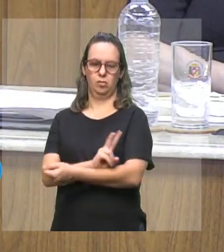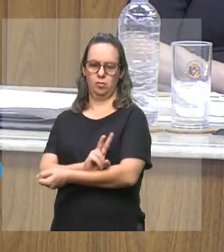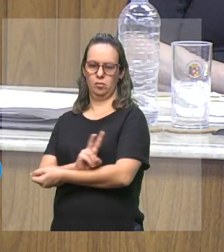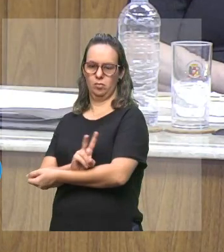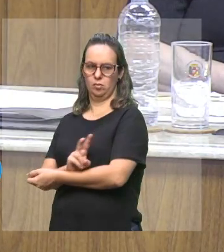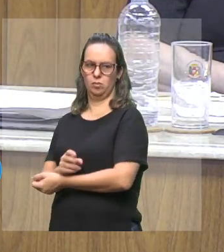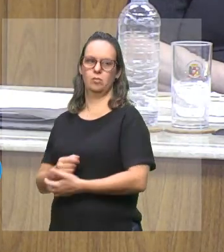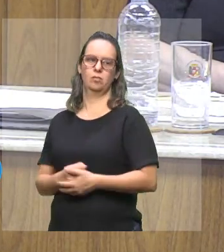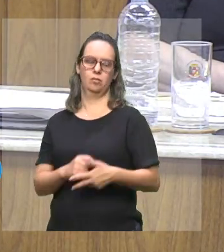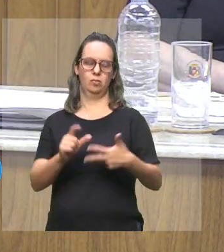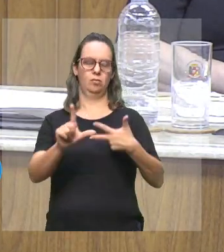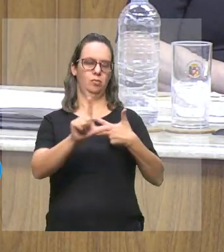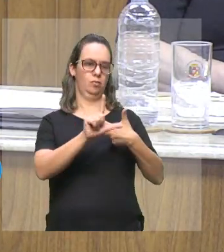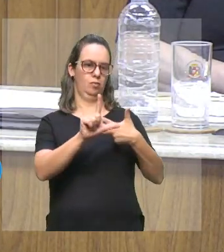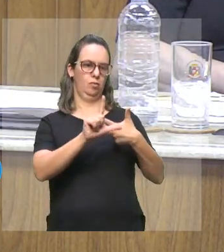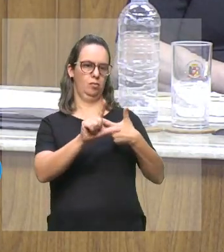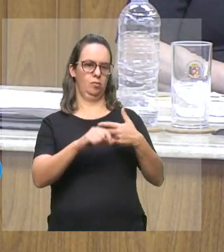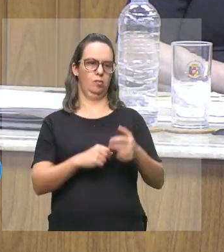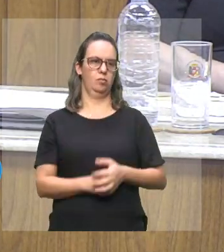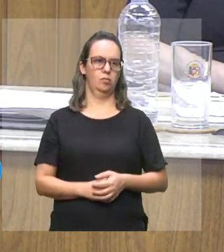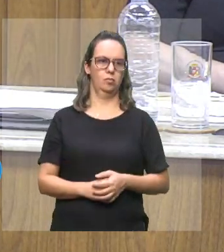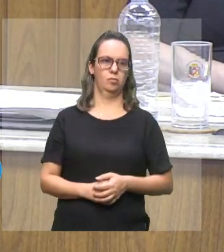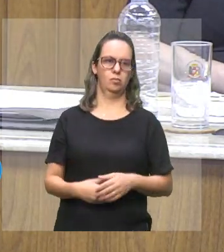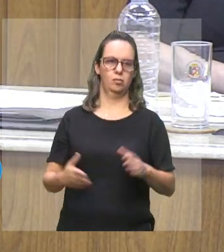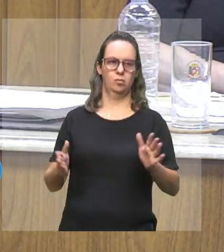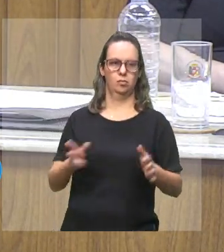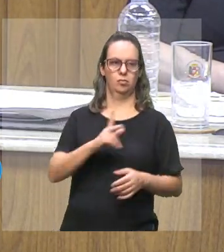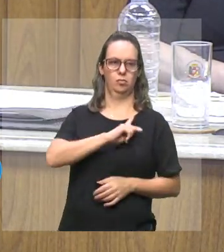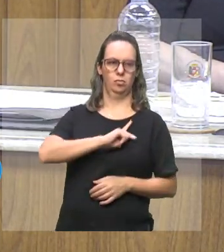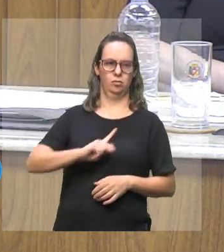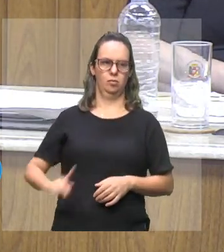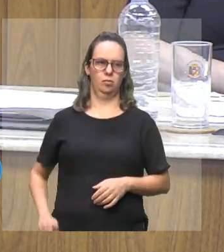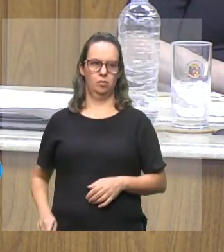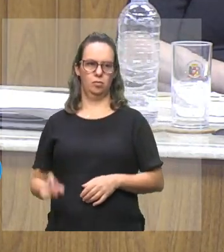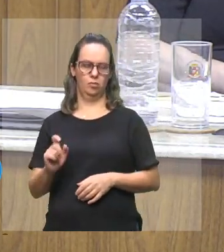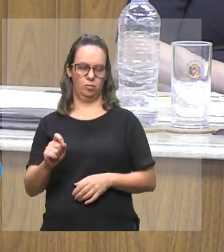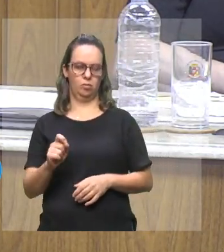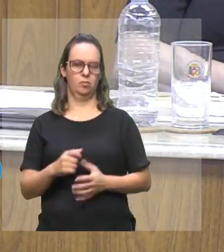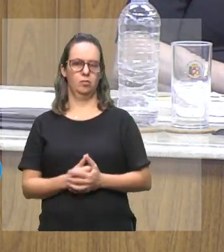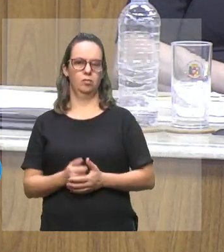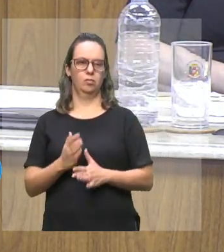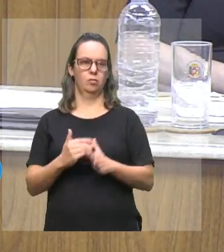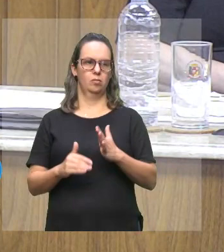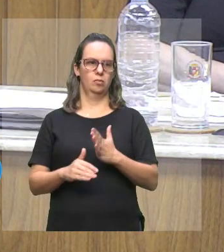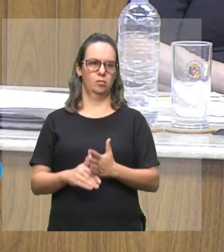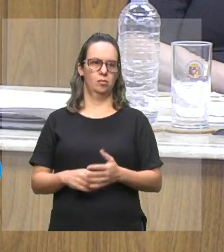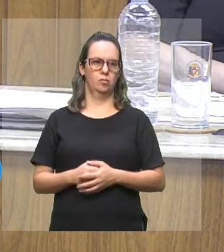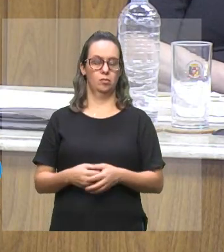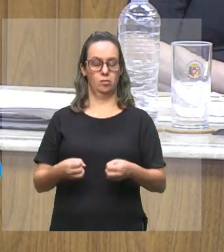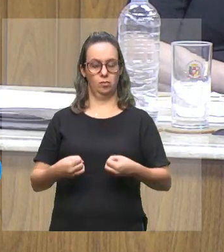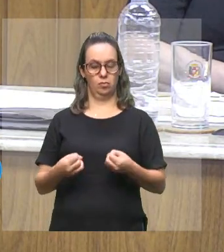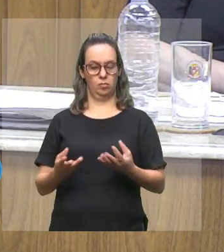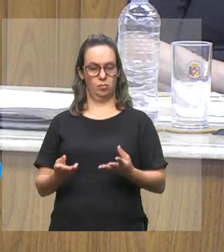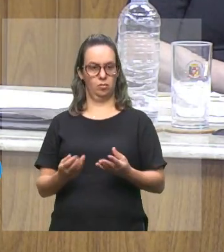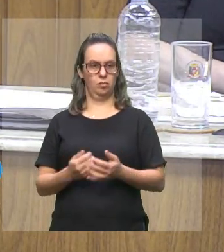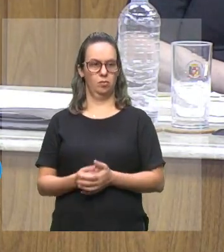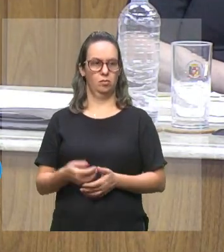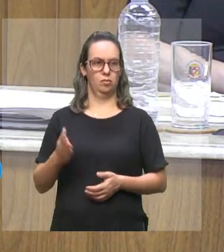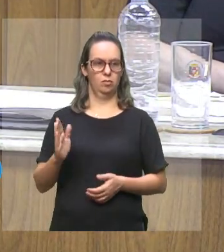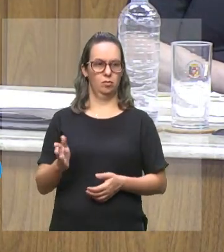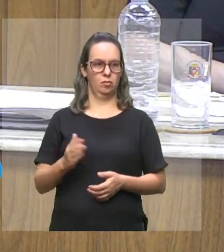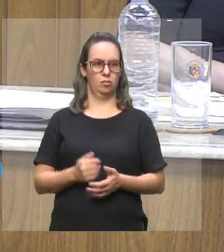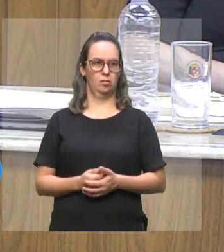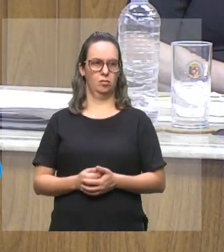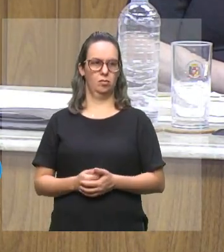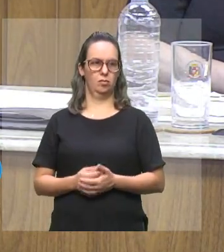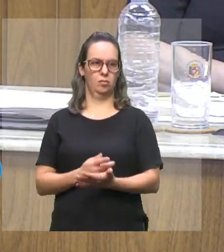do Legislativo. E eu sou responsável, tomador, pelas contas da Câmara Municipal. Por isso, já previa sempre fazer o